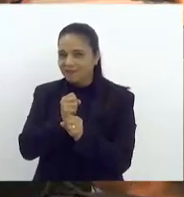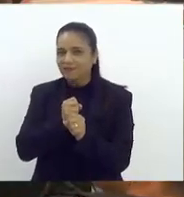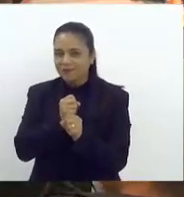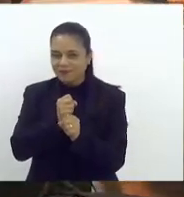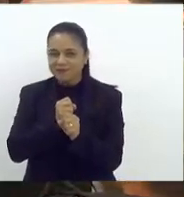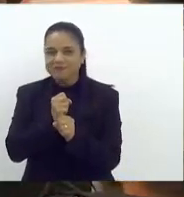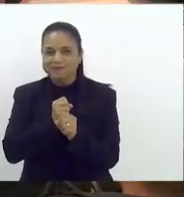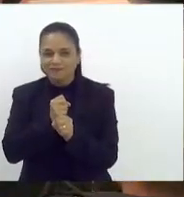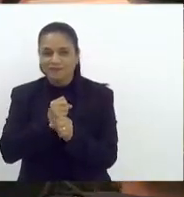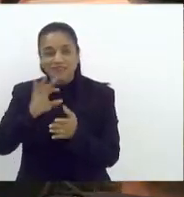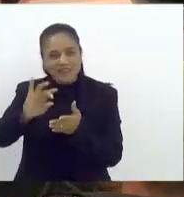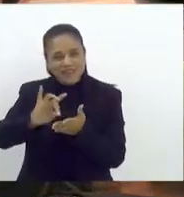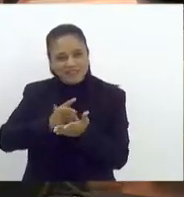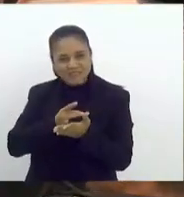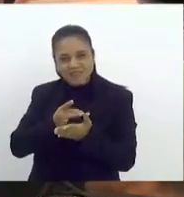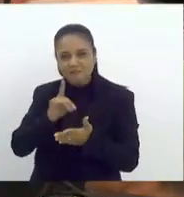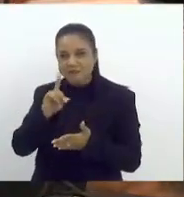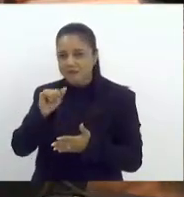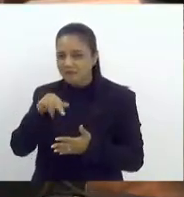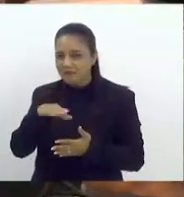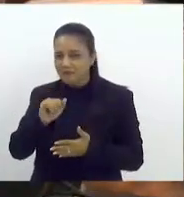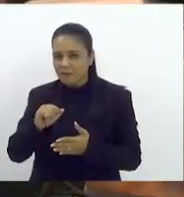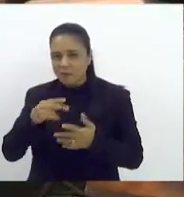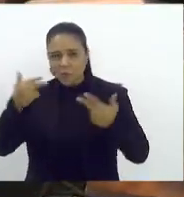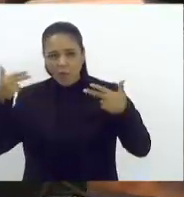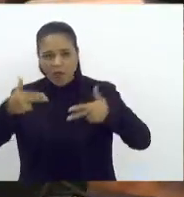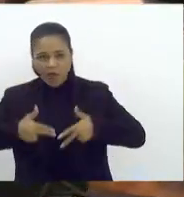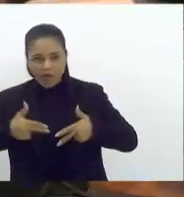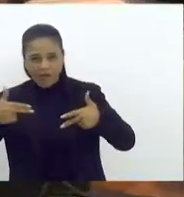assinado pela Dama do Rap